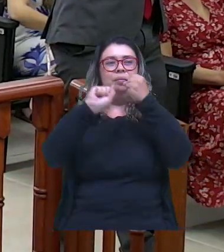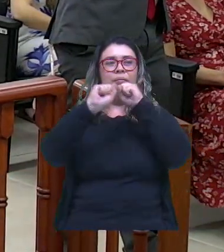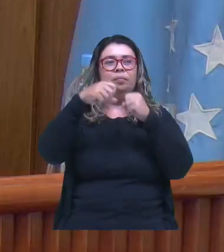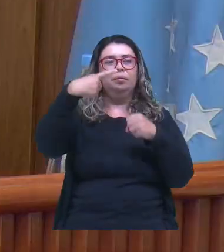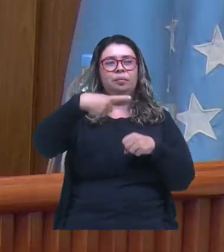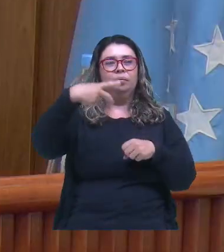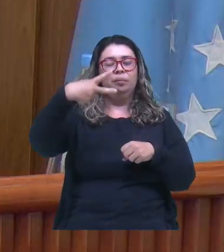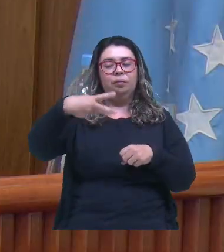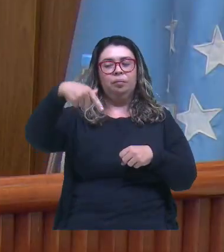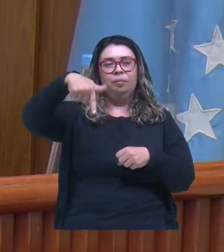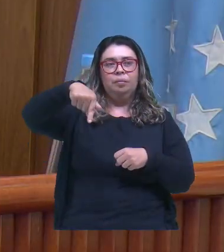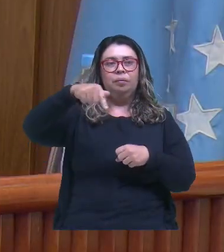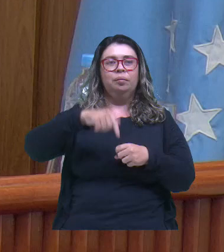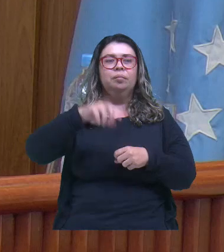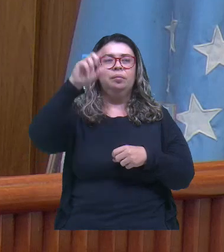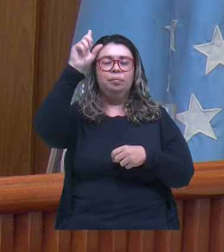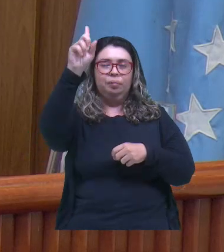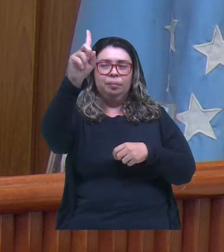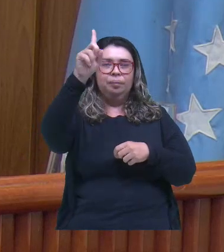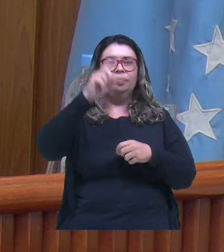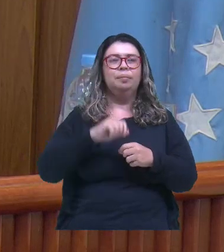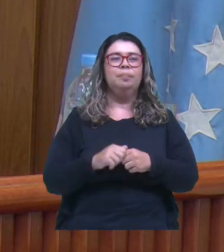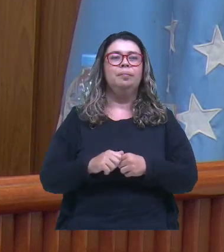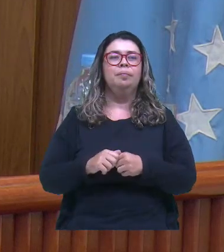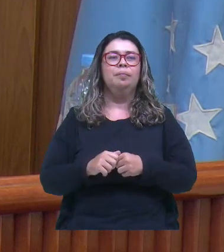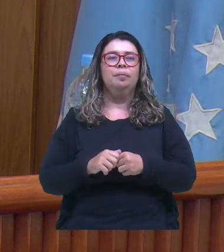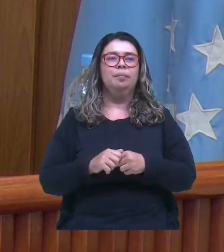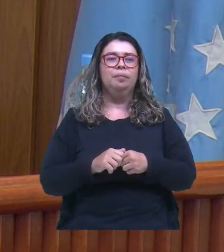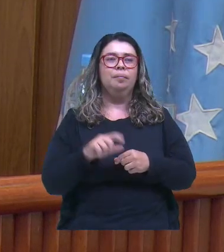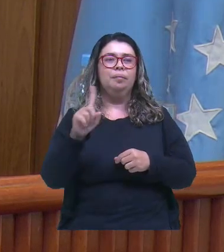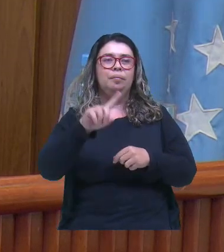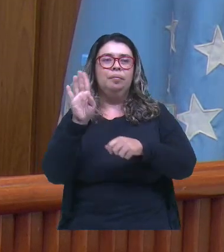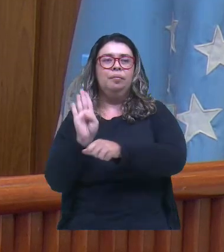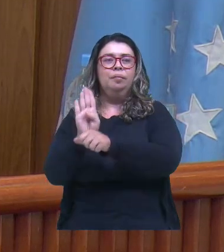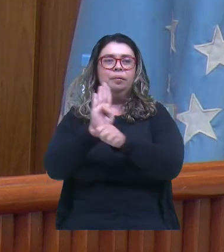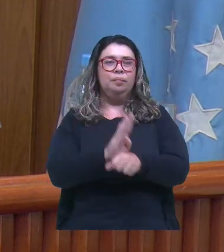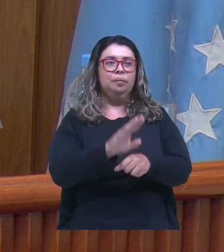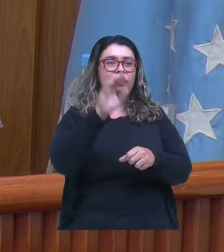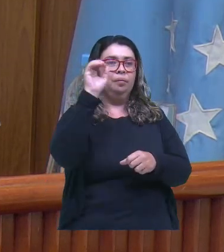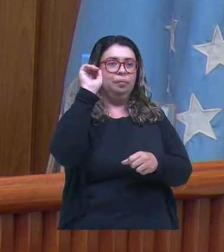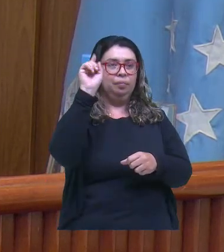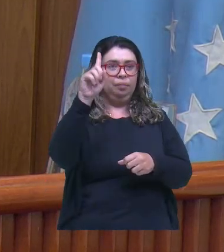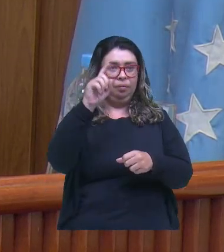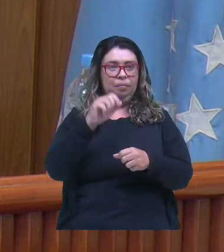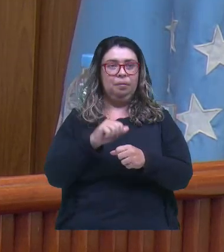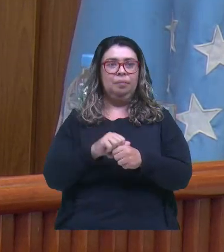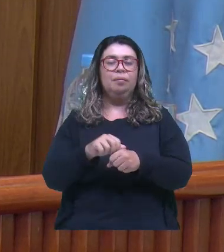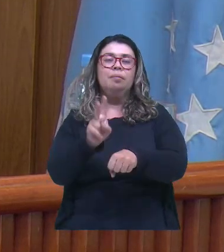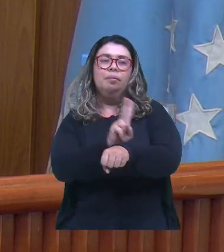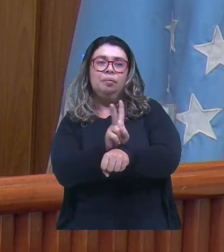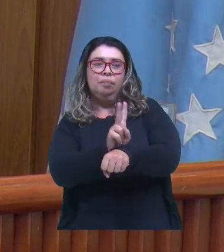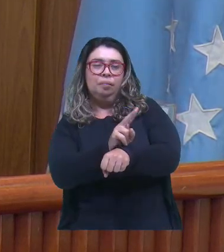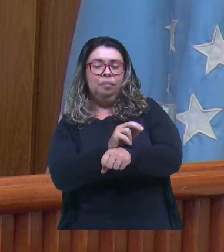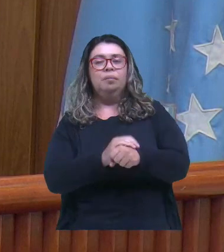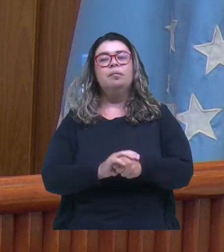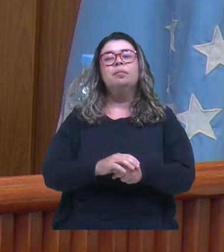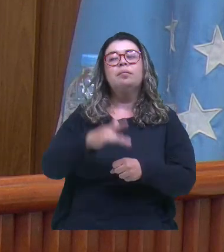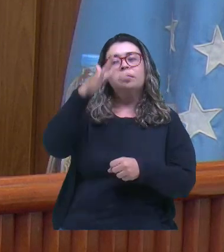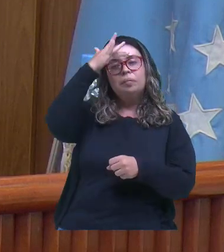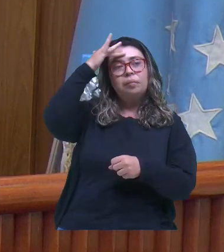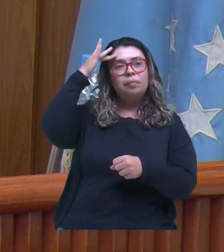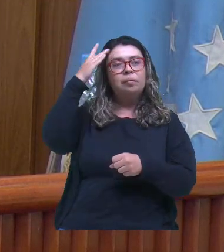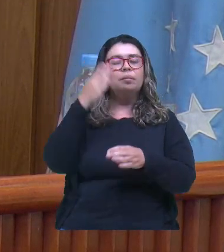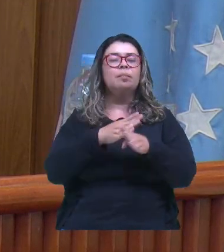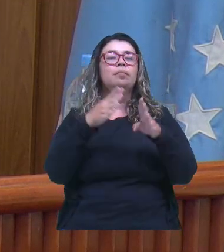127, se Deus, né, não guardar a cidade, em vão vigiará o sentinela. Então, toda ocorrência